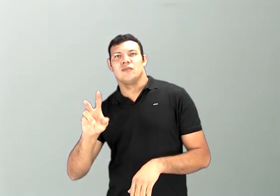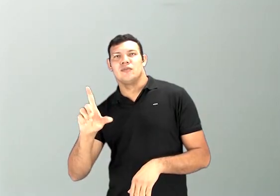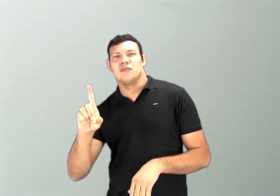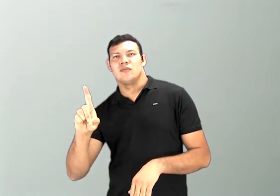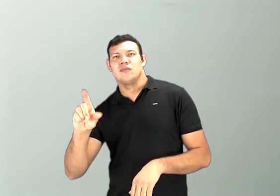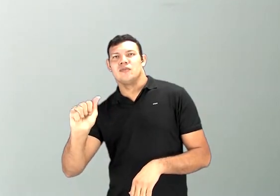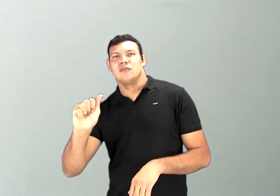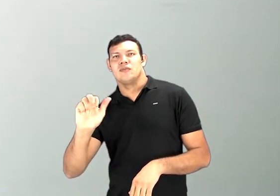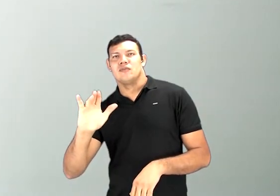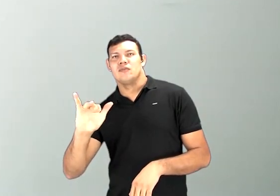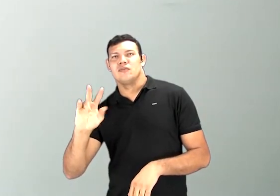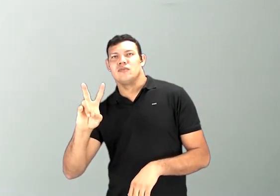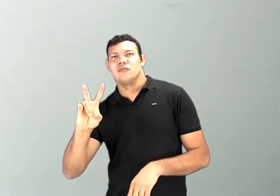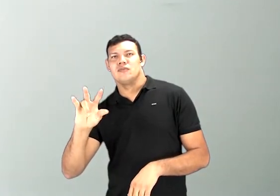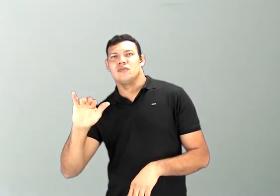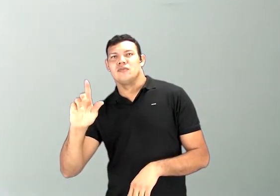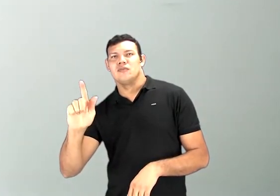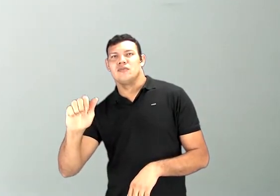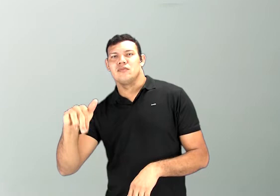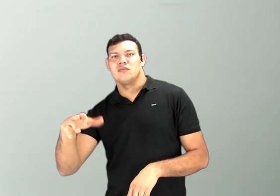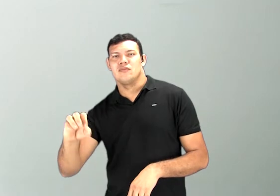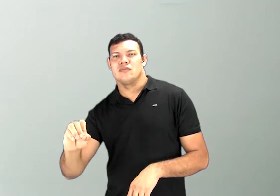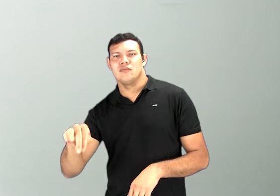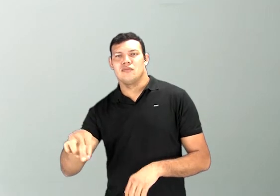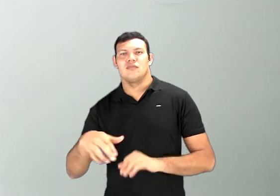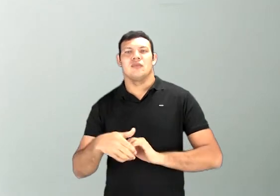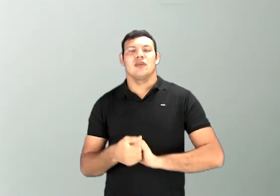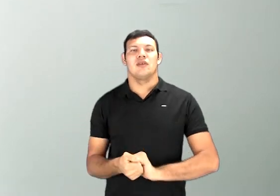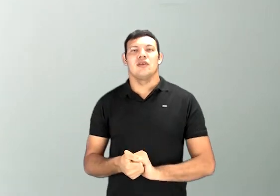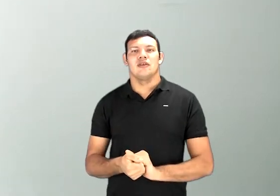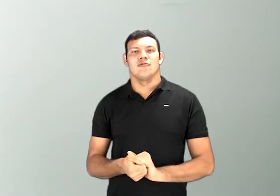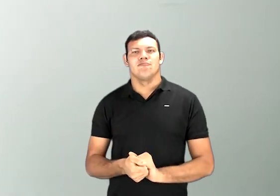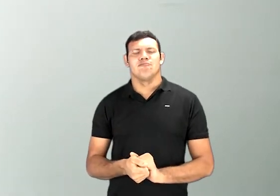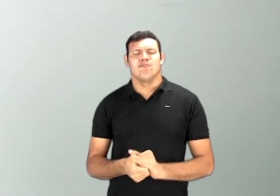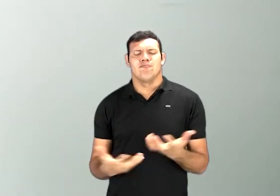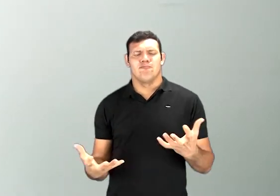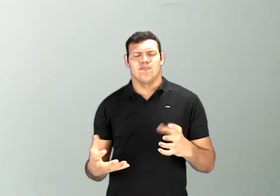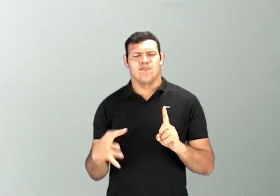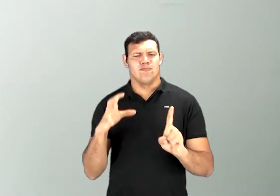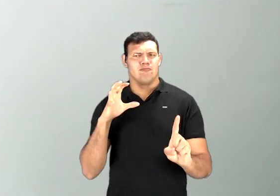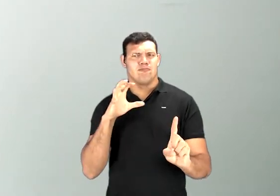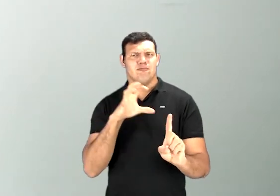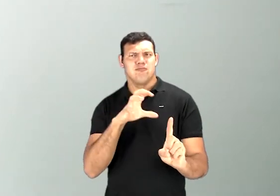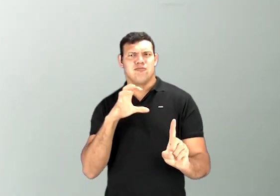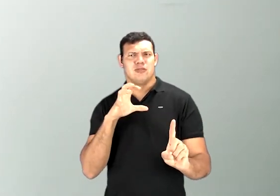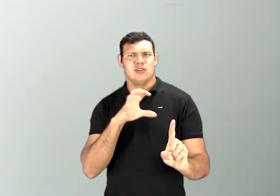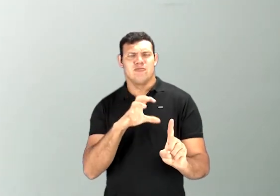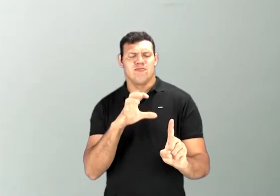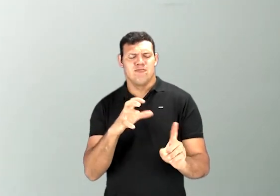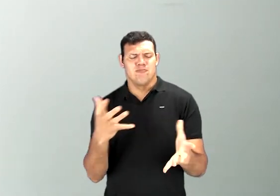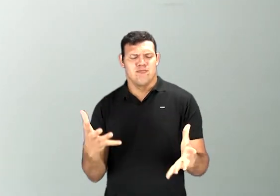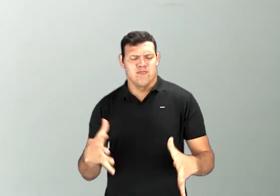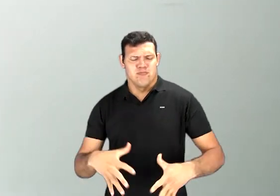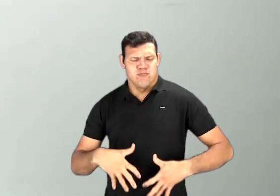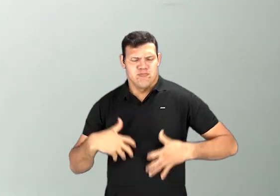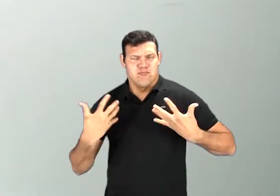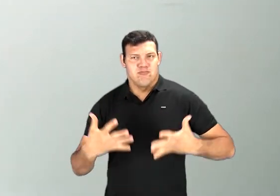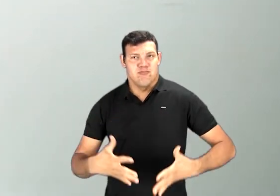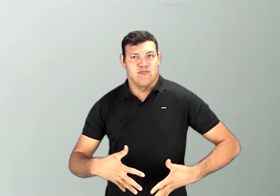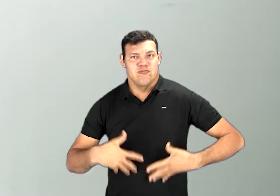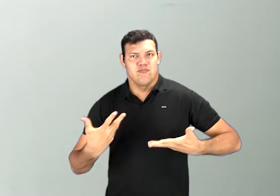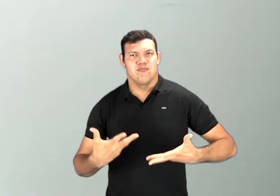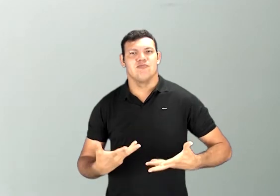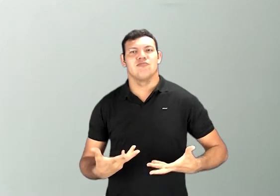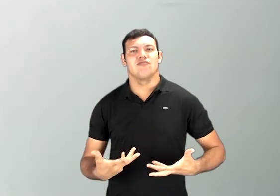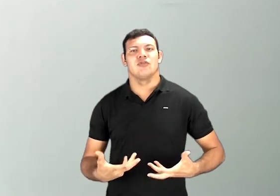esse movimento é que dizem que eles se inspiraram na arte africana. Então eles não estavam criando nada novo, na verdade